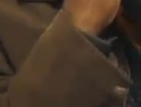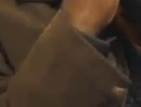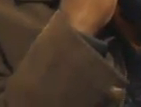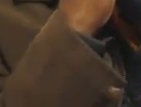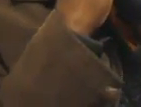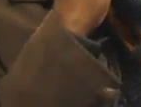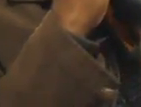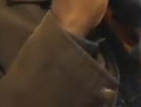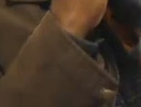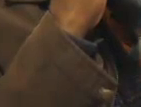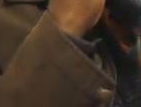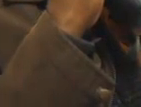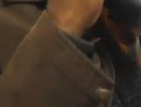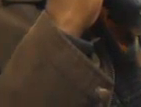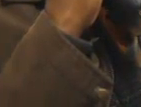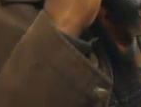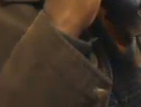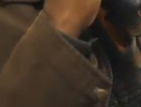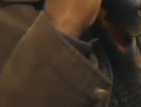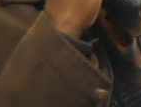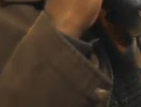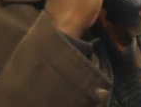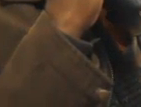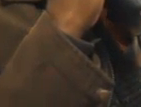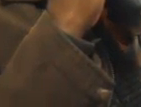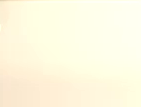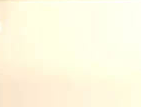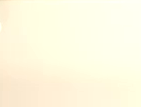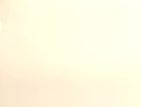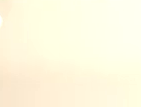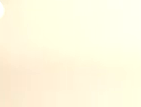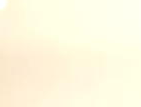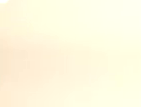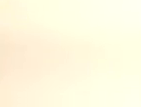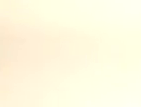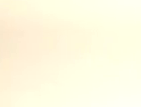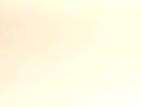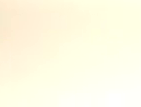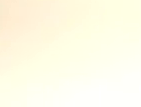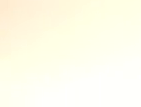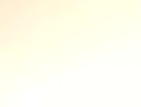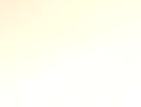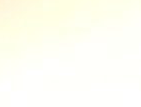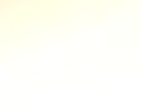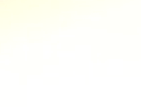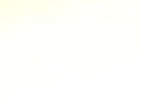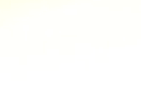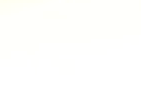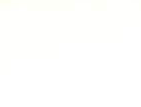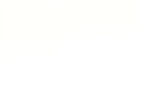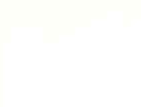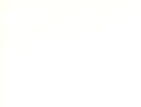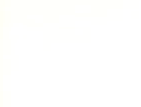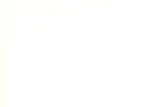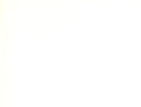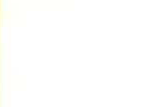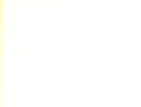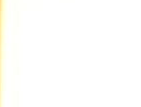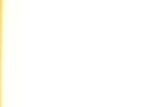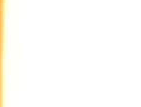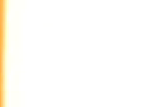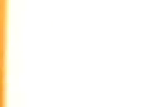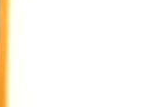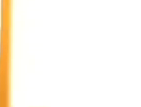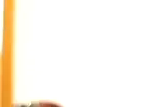por telefone e por e-mail, tendo a garantia de sigilo. A ouvidoria funciona na sala 114 do